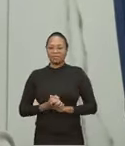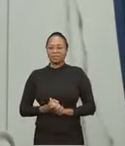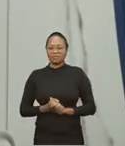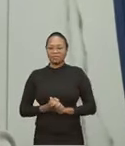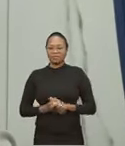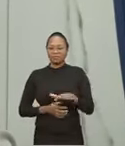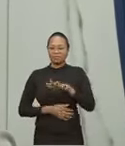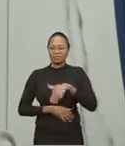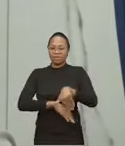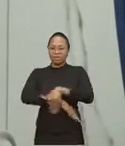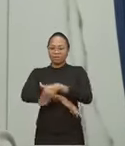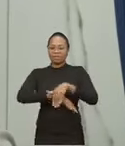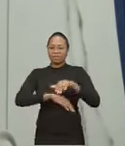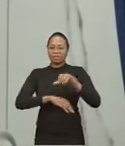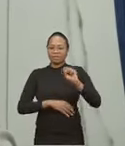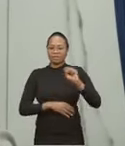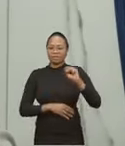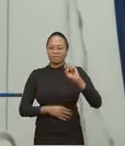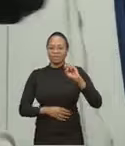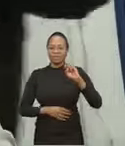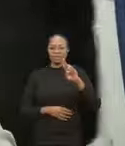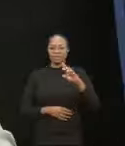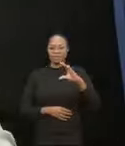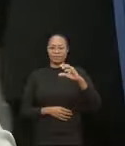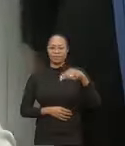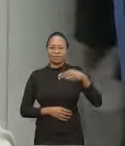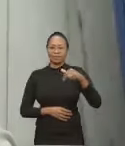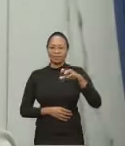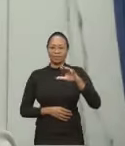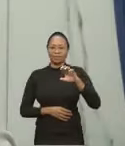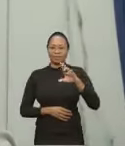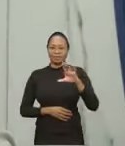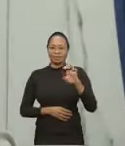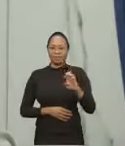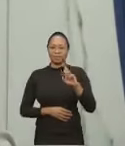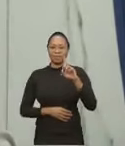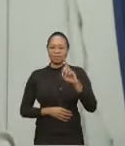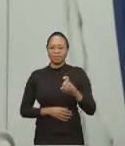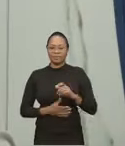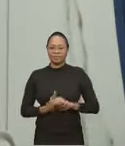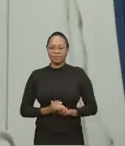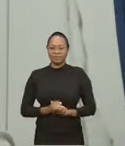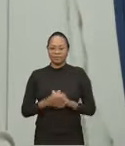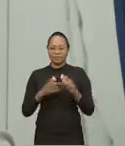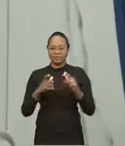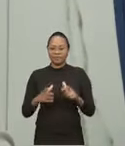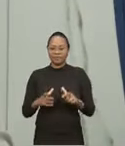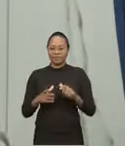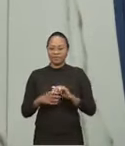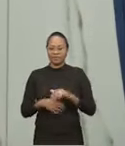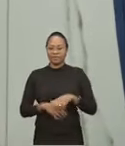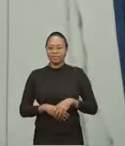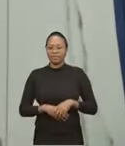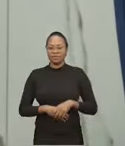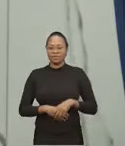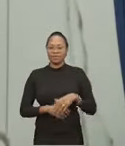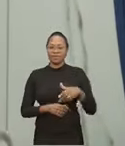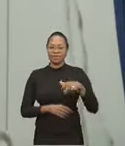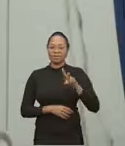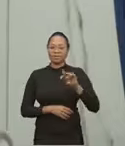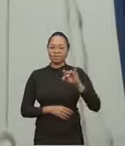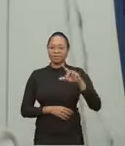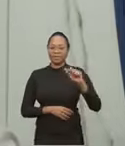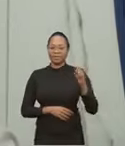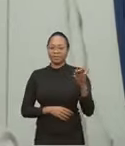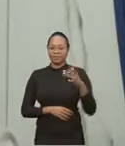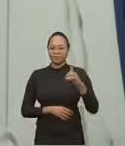Sumaré, Bora Bora, transversais à rua Enseada do Cabral, na Vila dos Artistas, em Jauá,